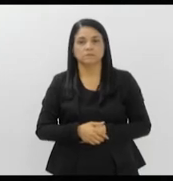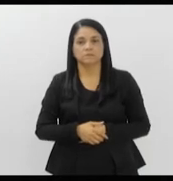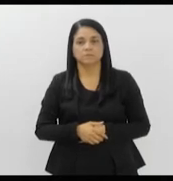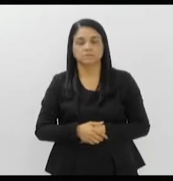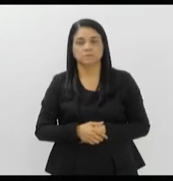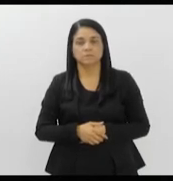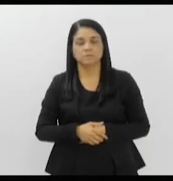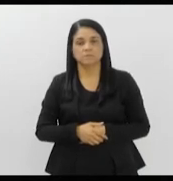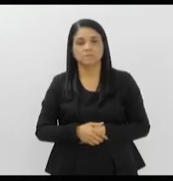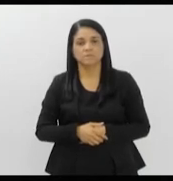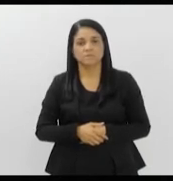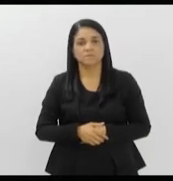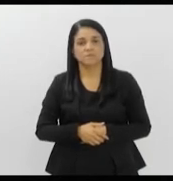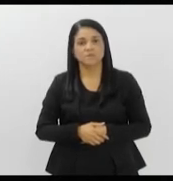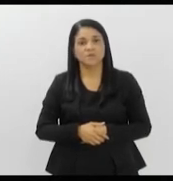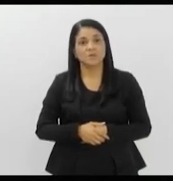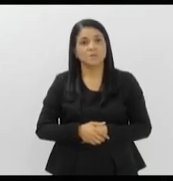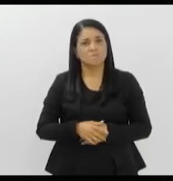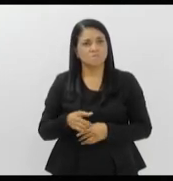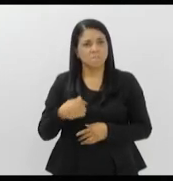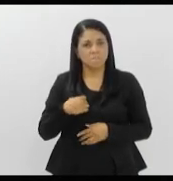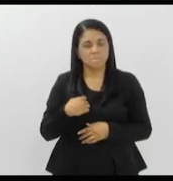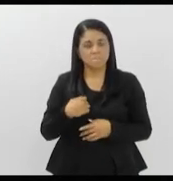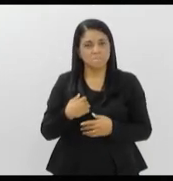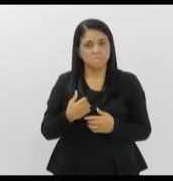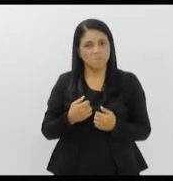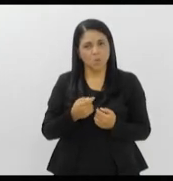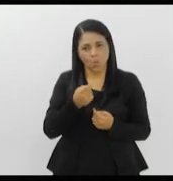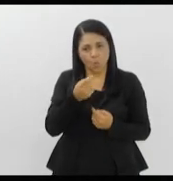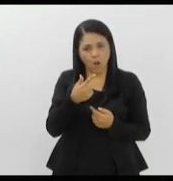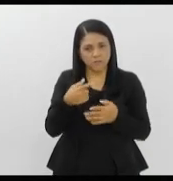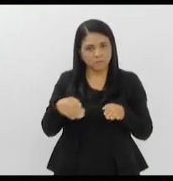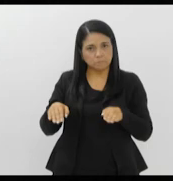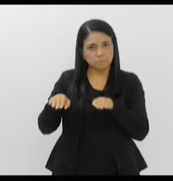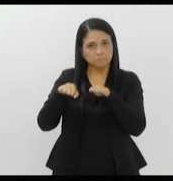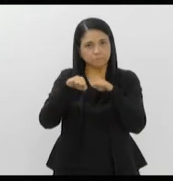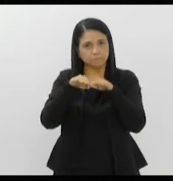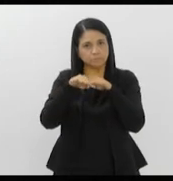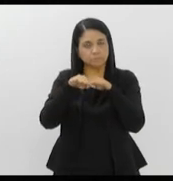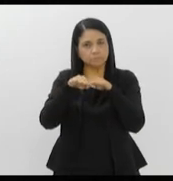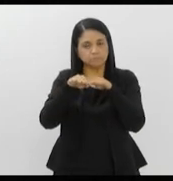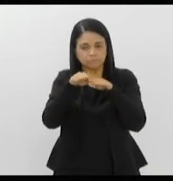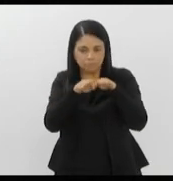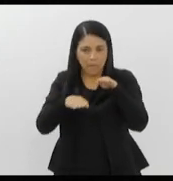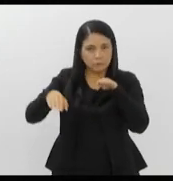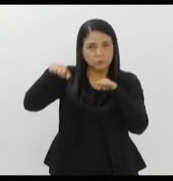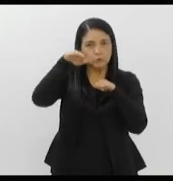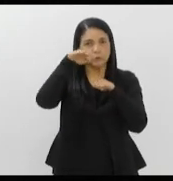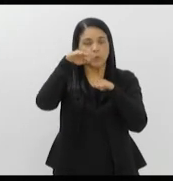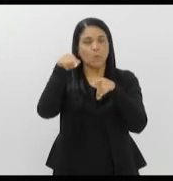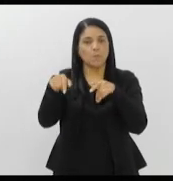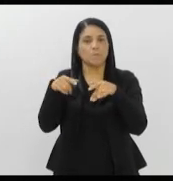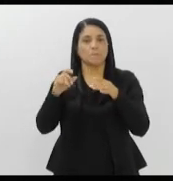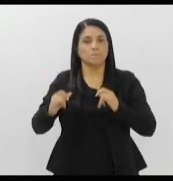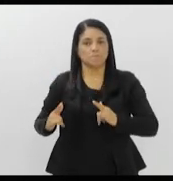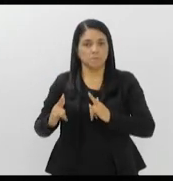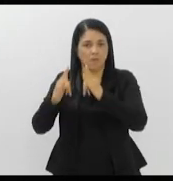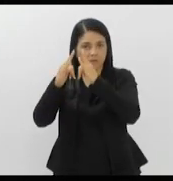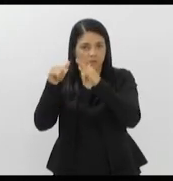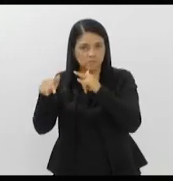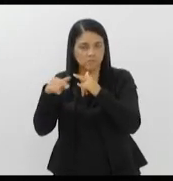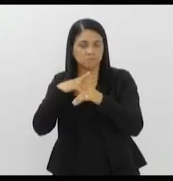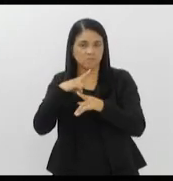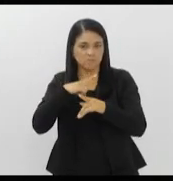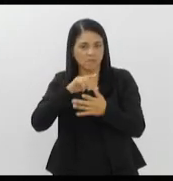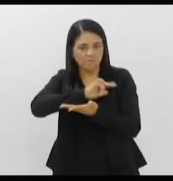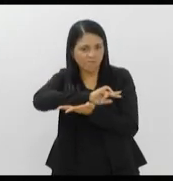chegar perto de Paris, né, como área desejada de todos os tipos de